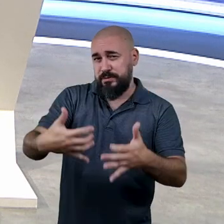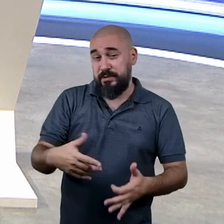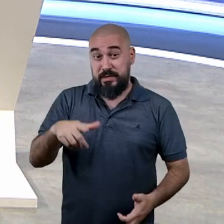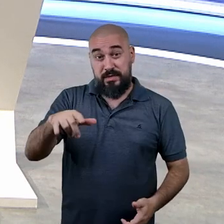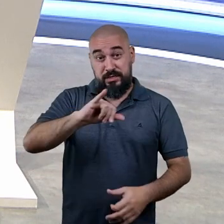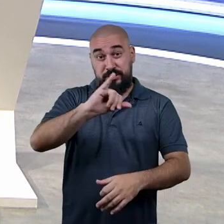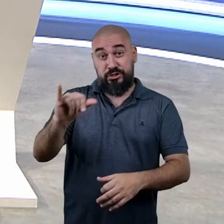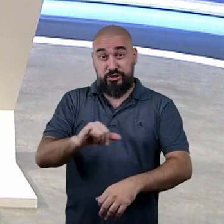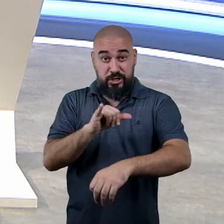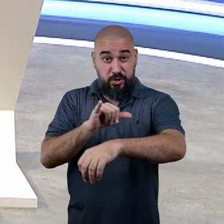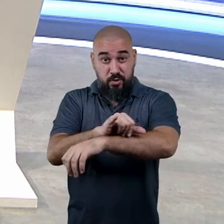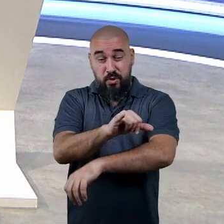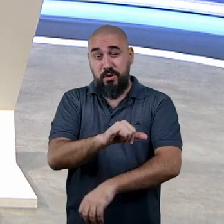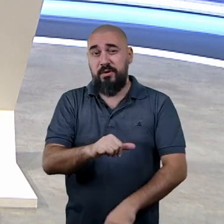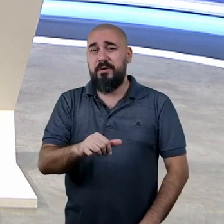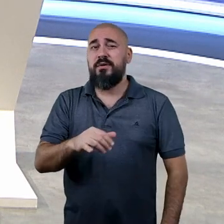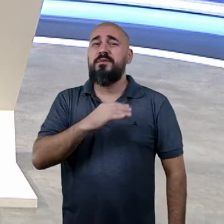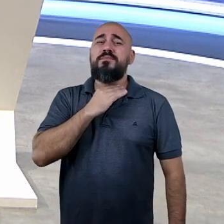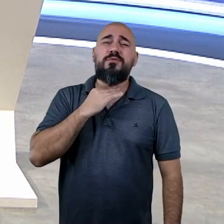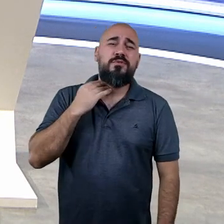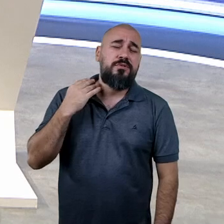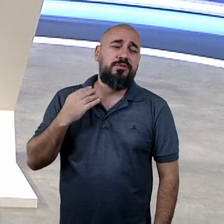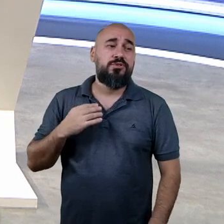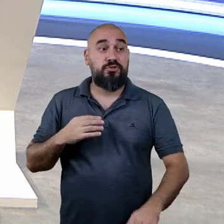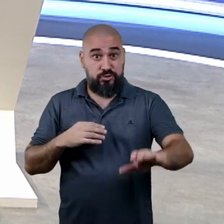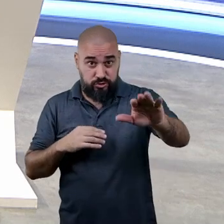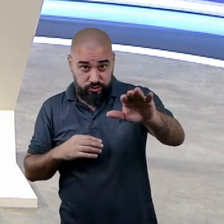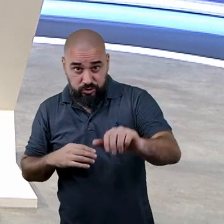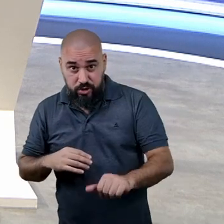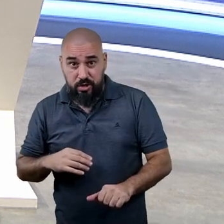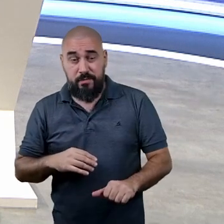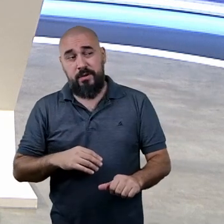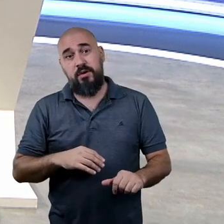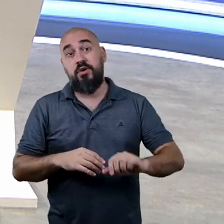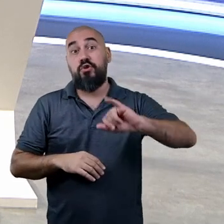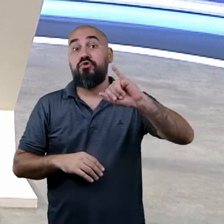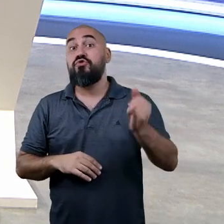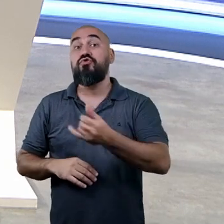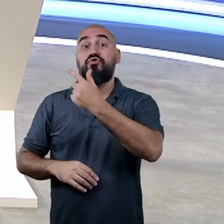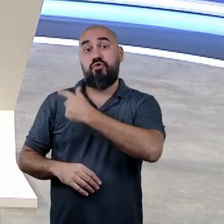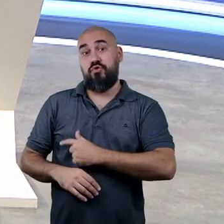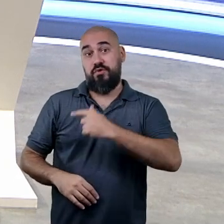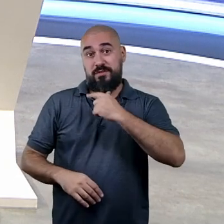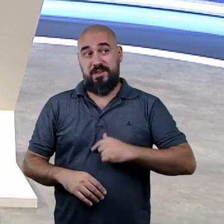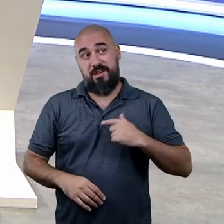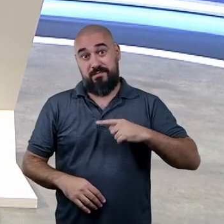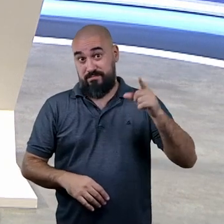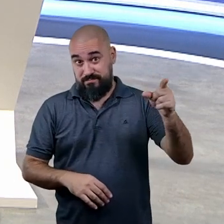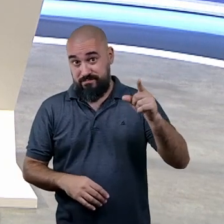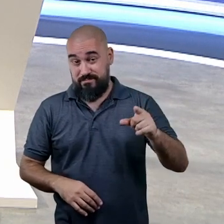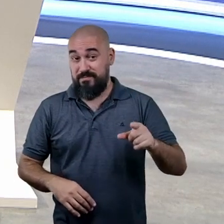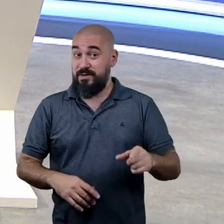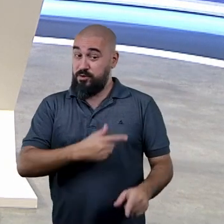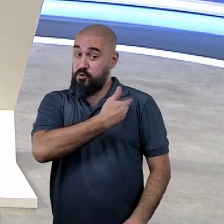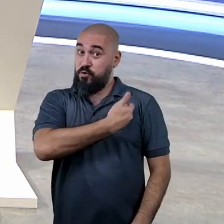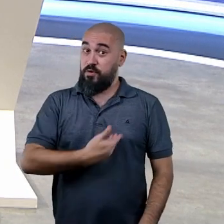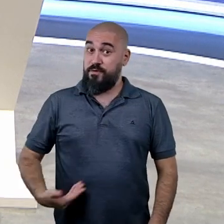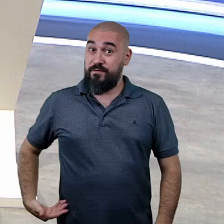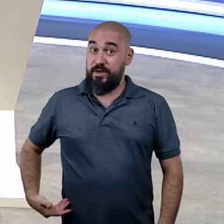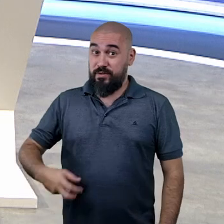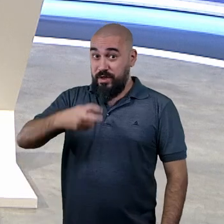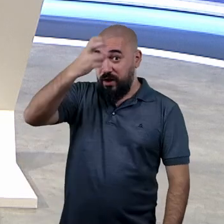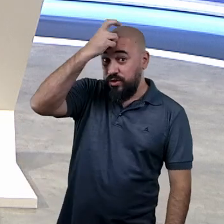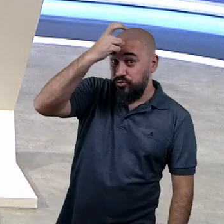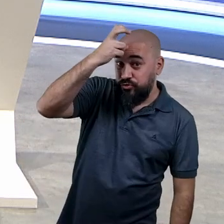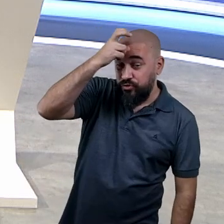vida, Jacó chama seu filho José para fazer uma aliança. José, que era o governador do Egito, José, que foi o